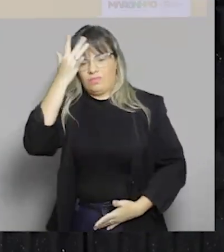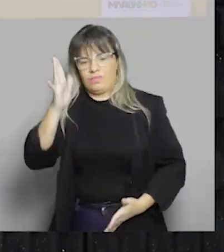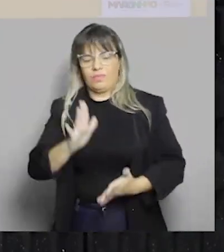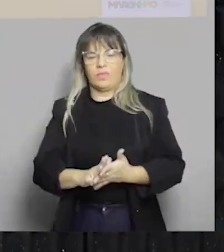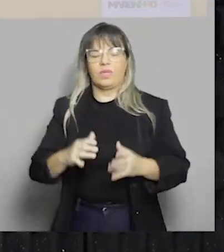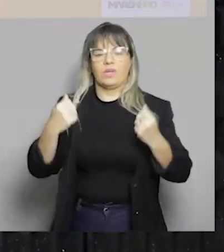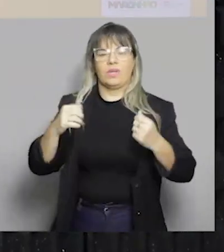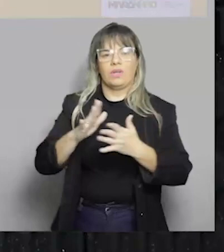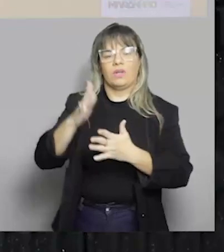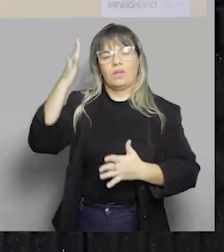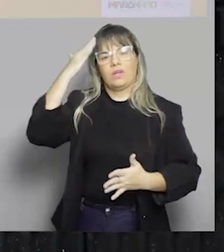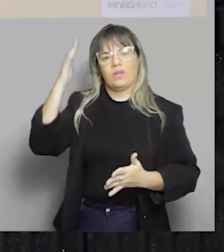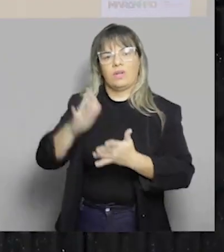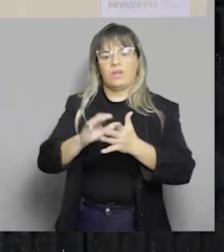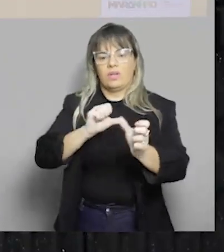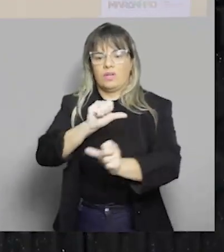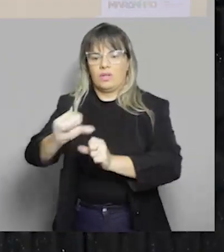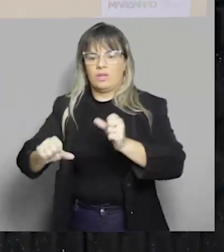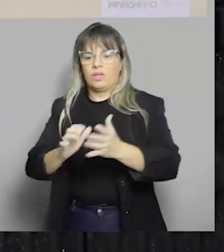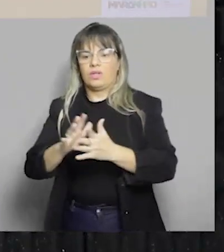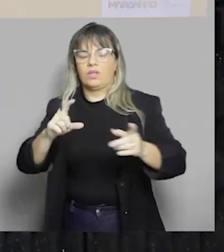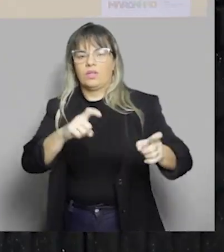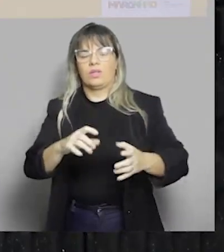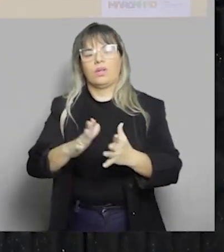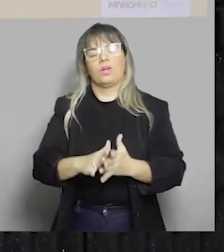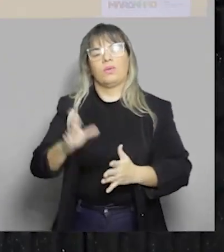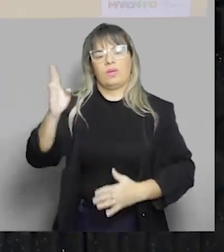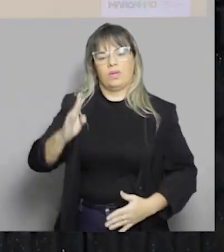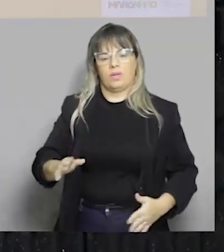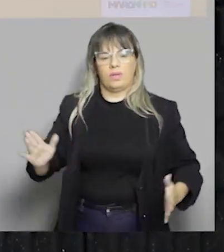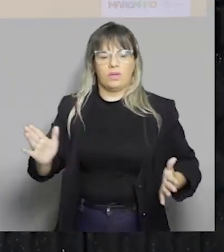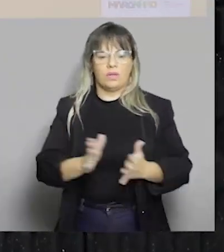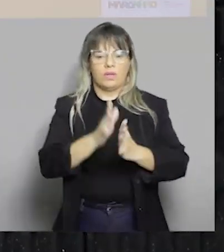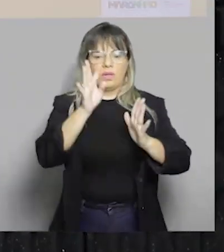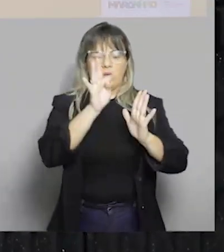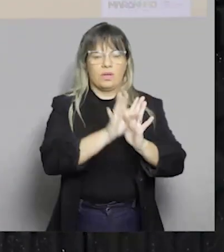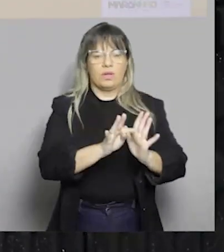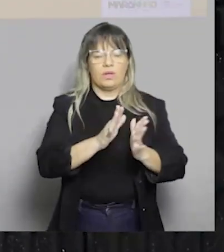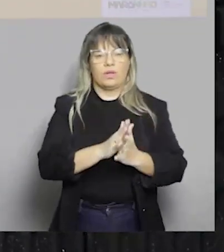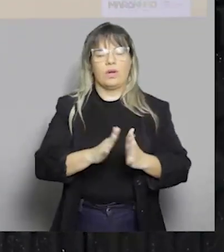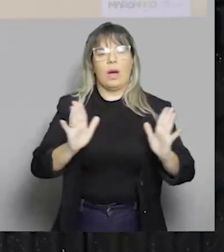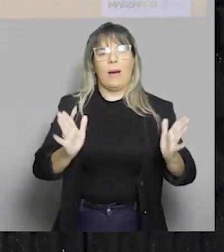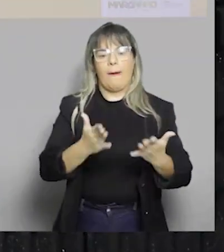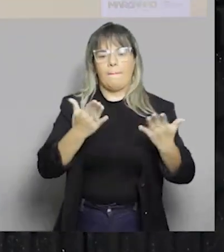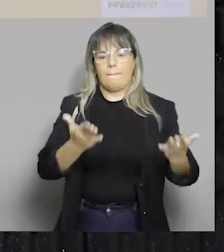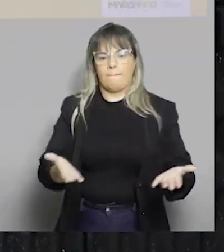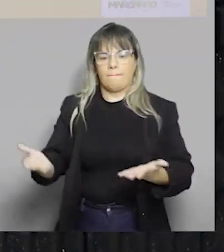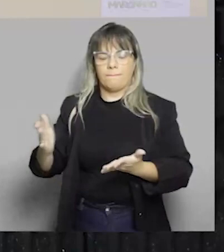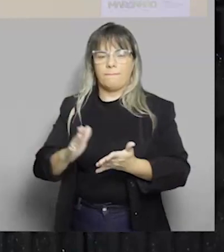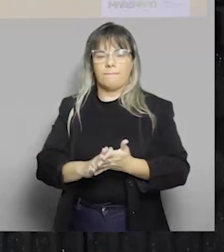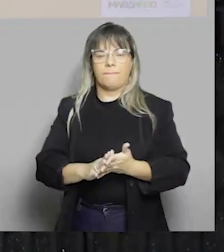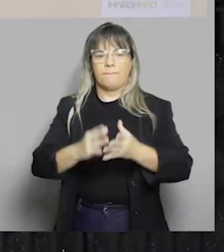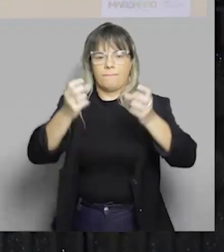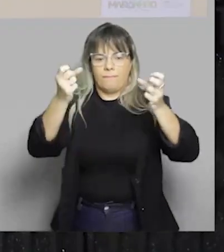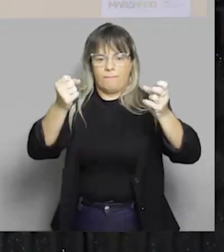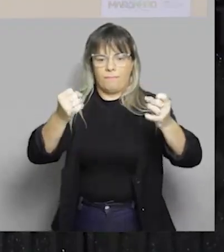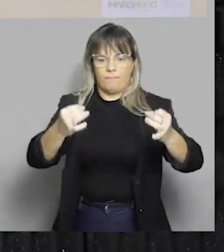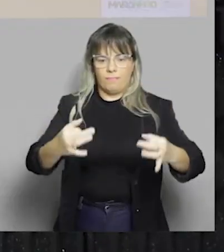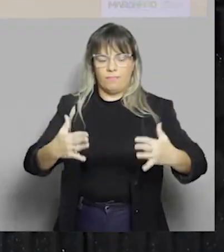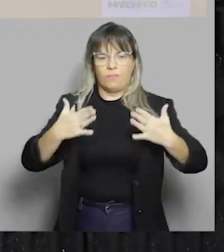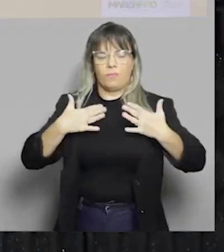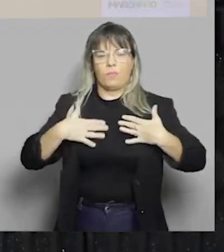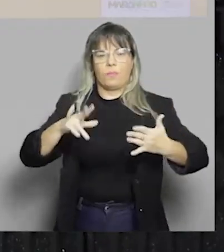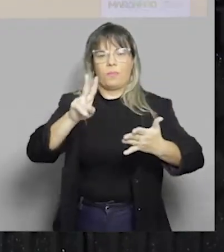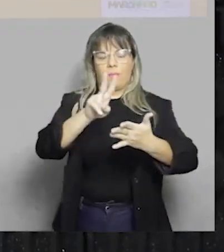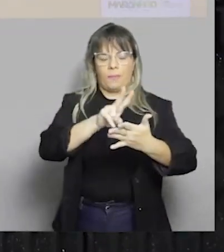entender que transformações são essas. Agora sim, né? Vamos para o texto motivador. Olha o que ele me diz. Vamos ler com calma, tá? Questão do